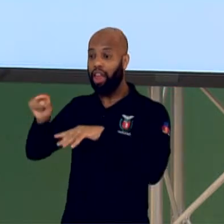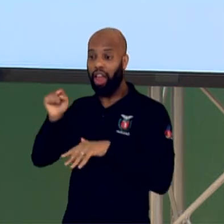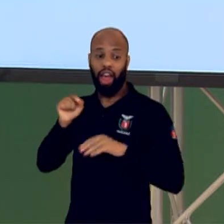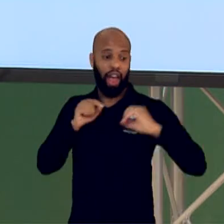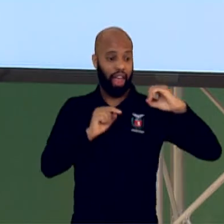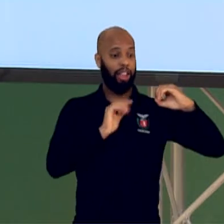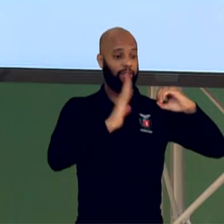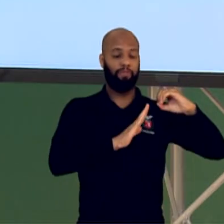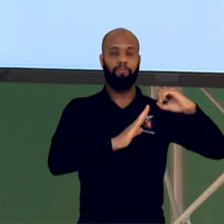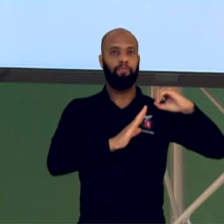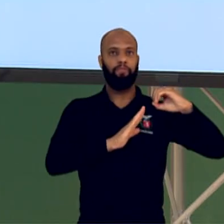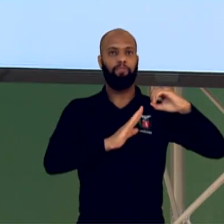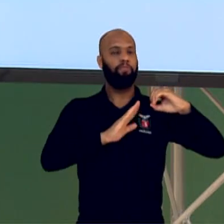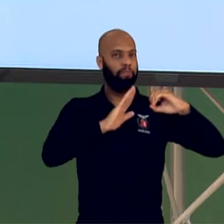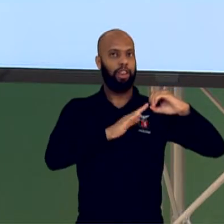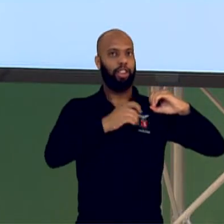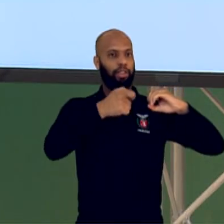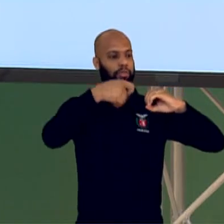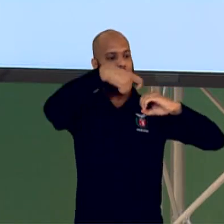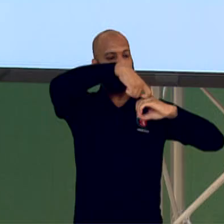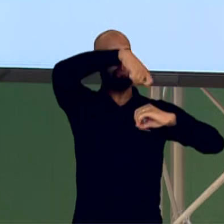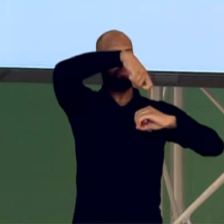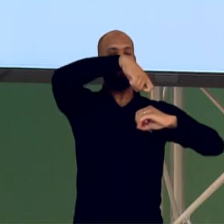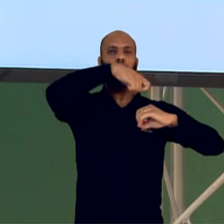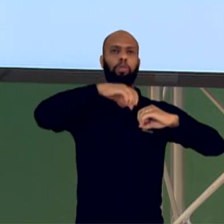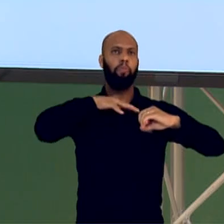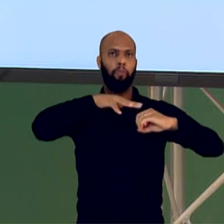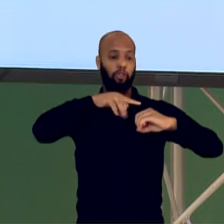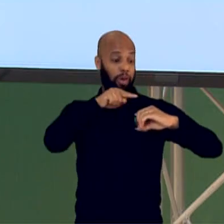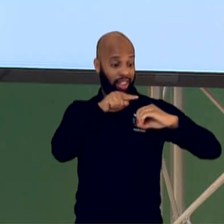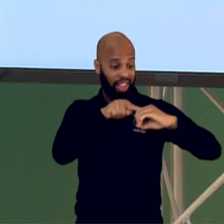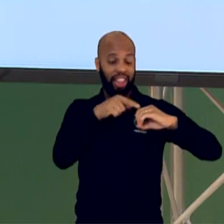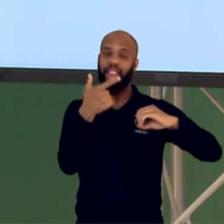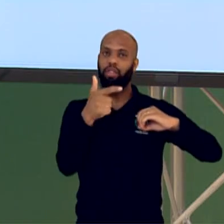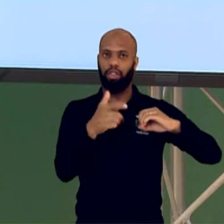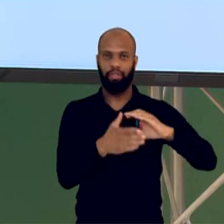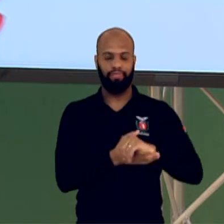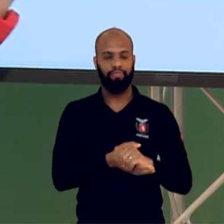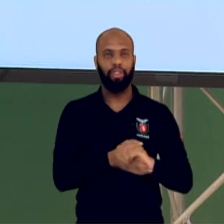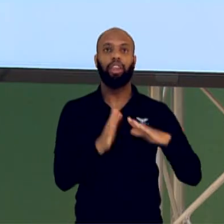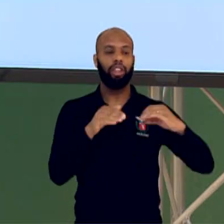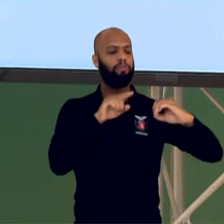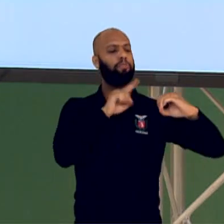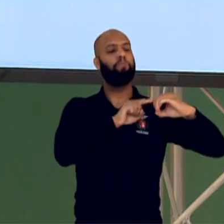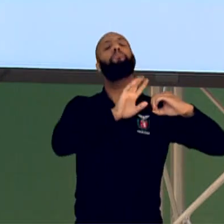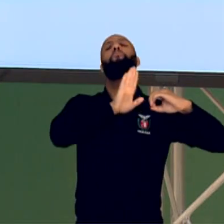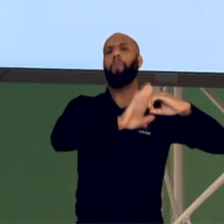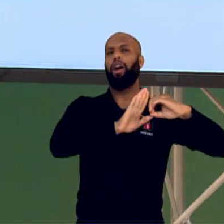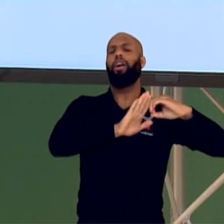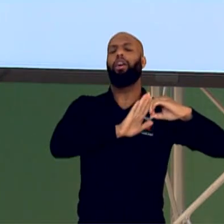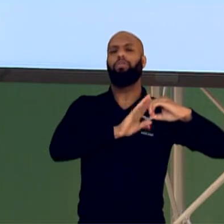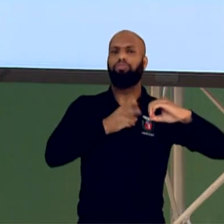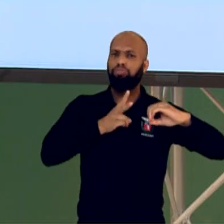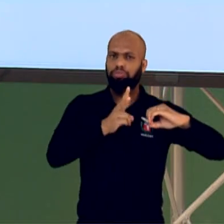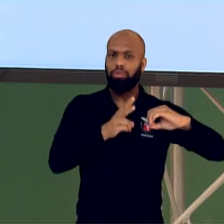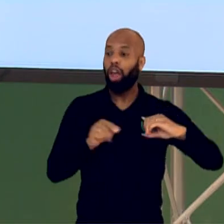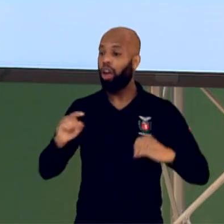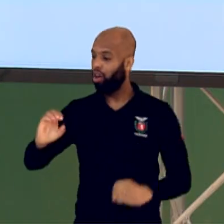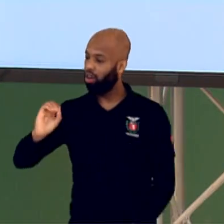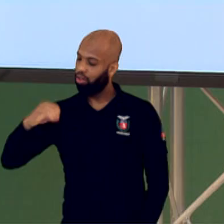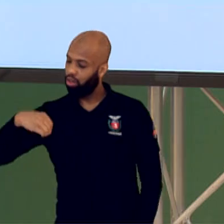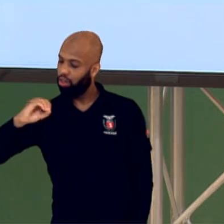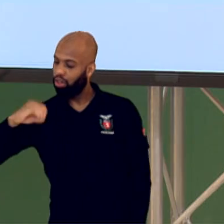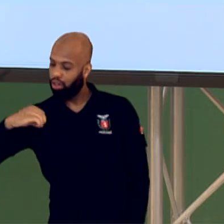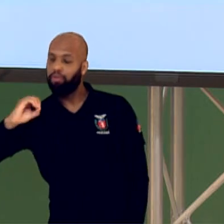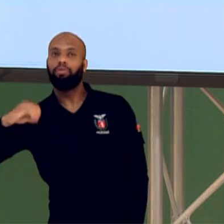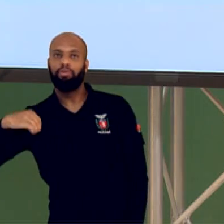polia fixa, ela tá presa, então ela não consegue se movimentar junto com o objeto. Então ela não se movimenta junto com o objeto. A móvel